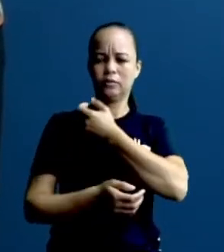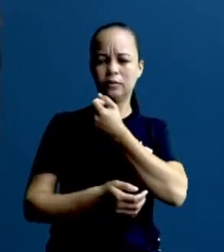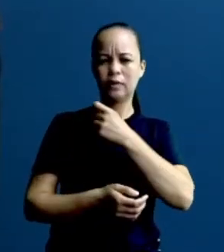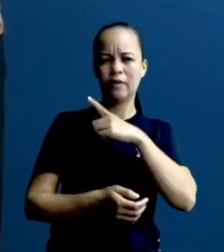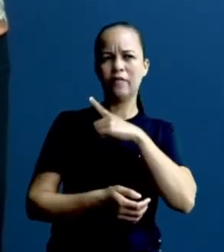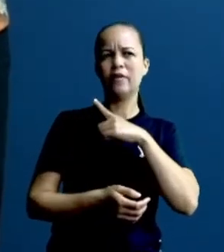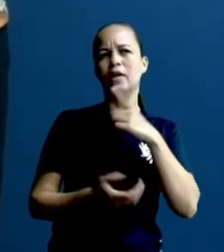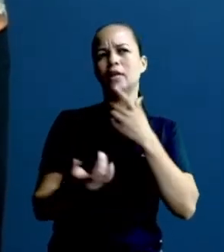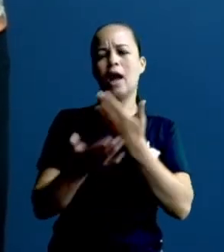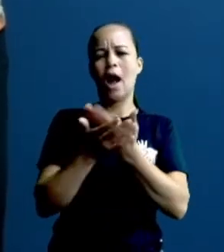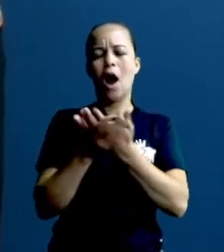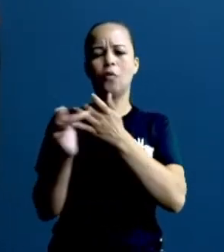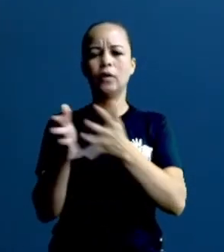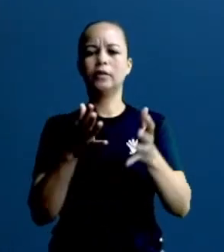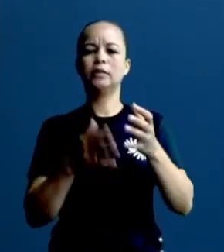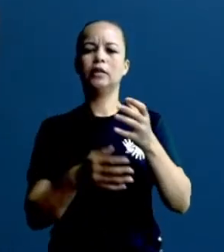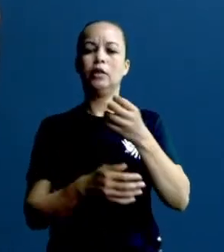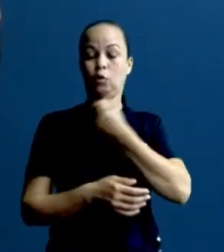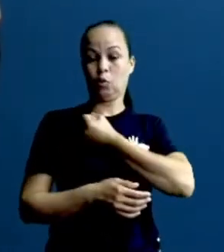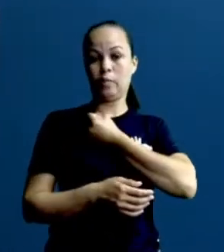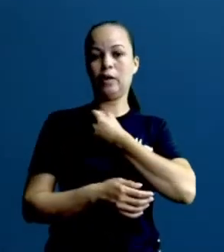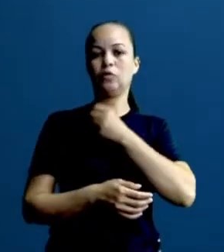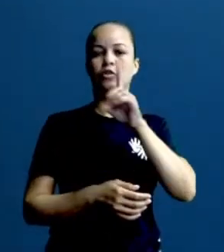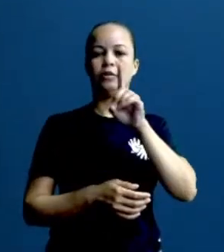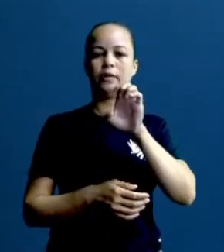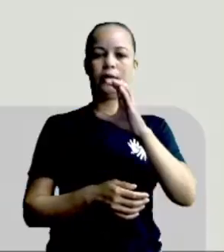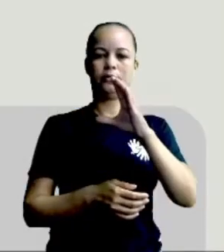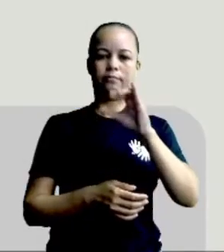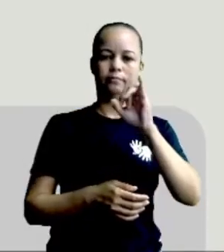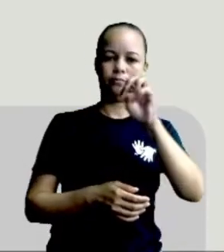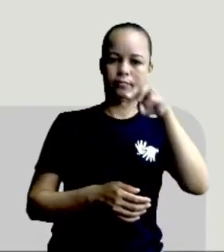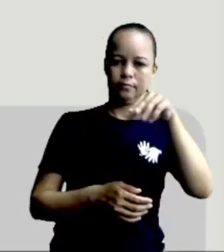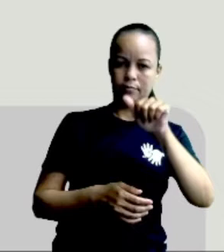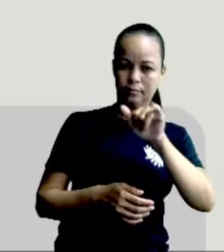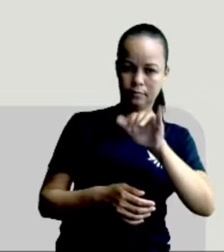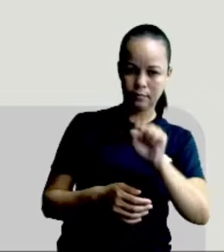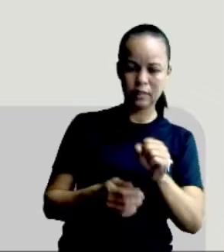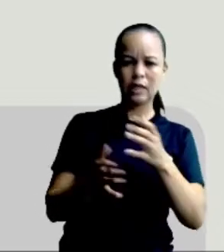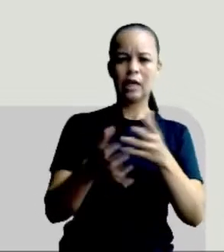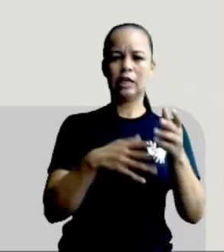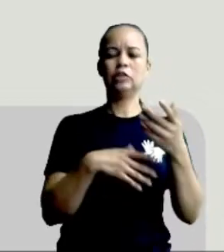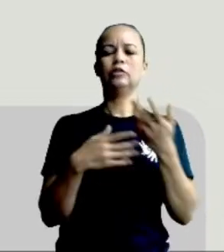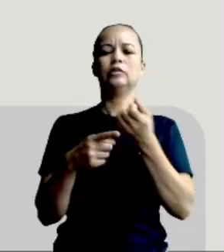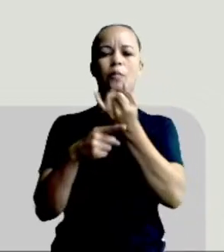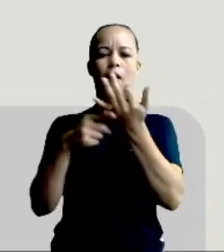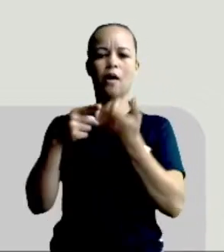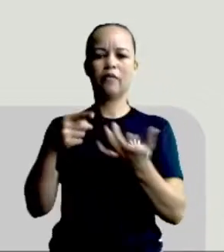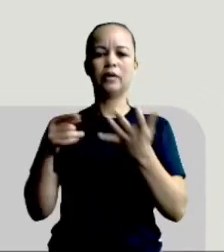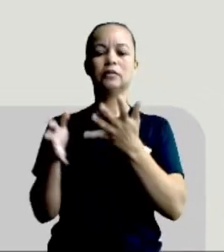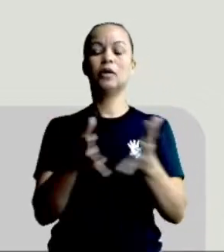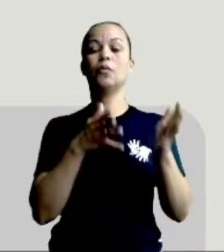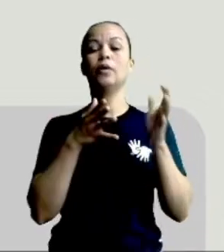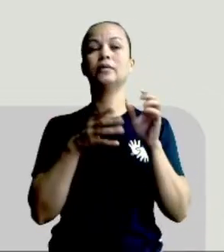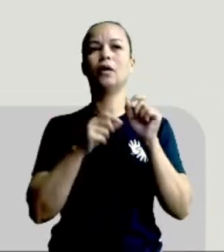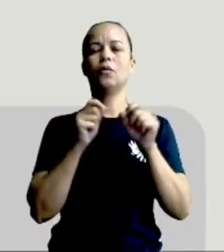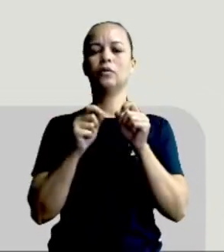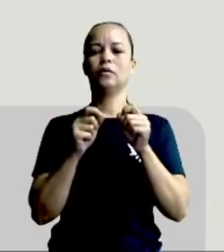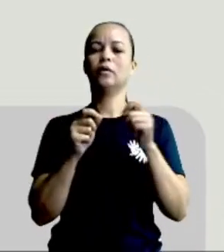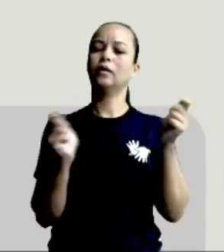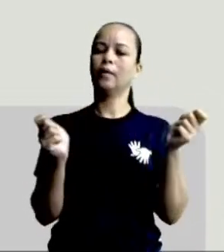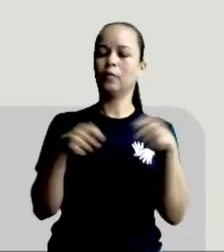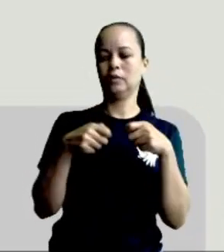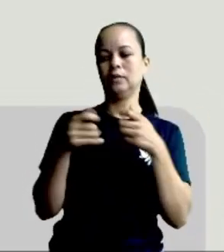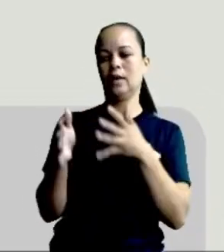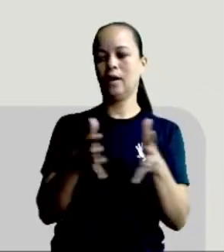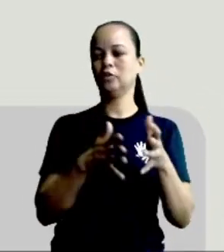mesma representação de 0,5? Lembram disso? Então, multiplicamos por 100 para obter o valor